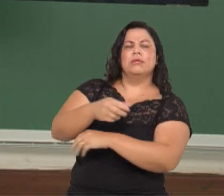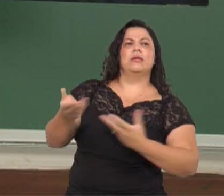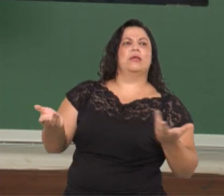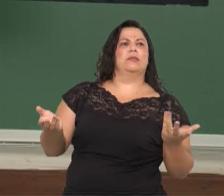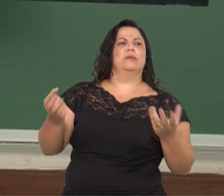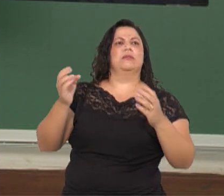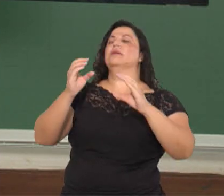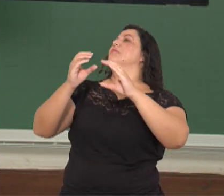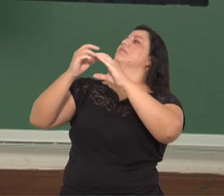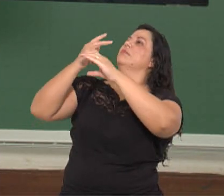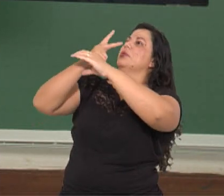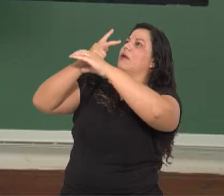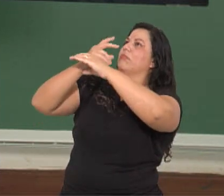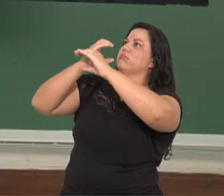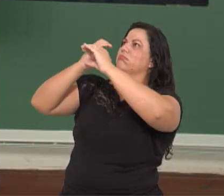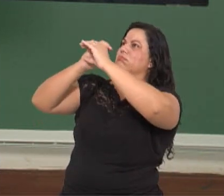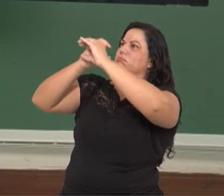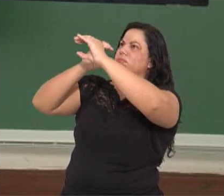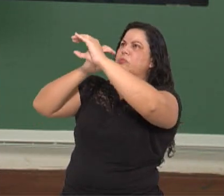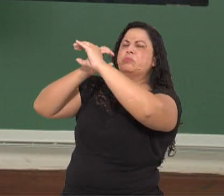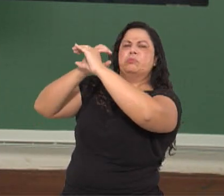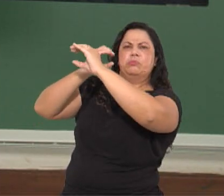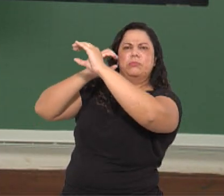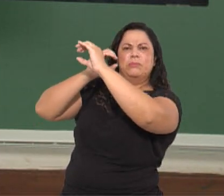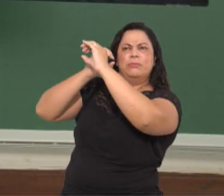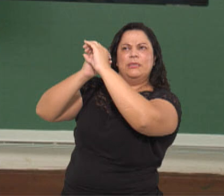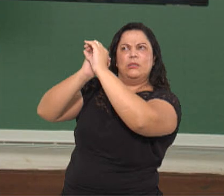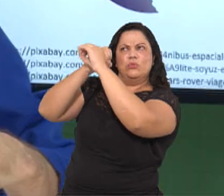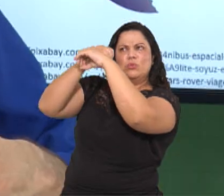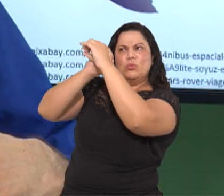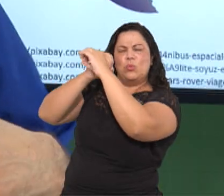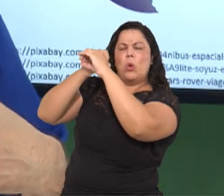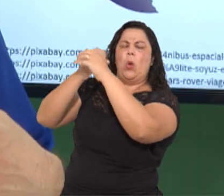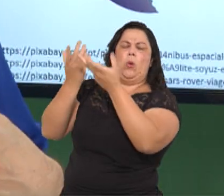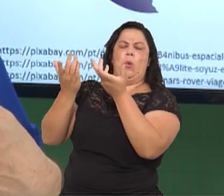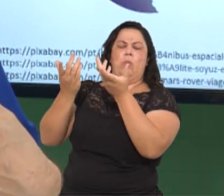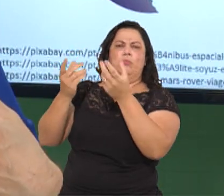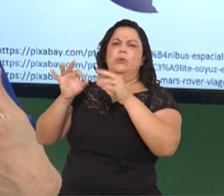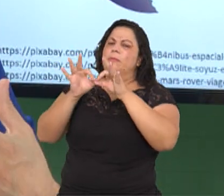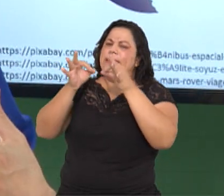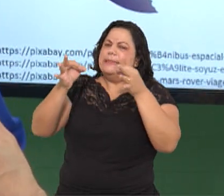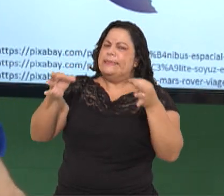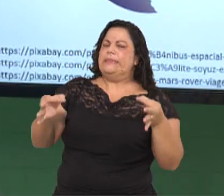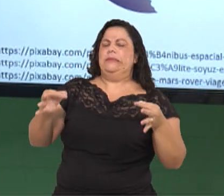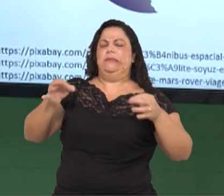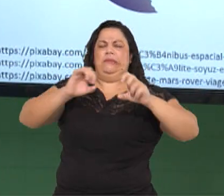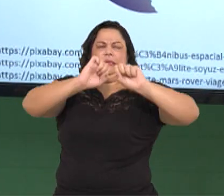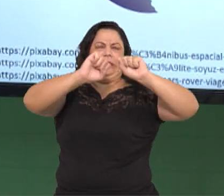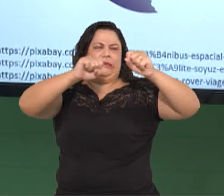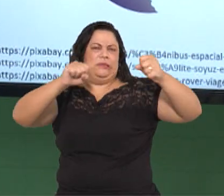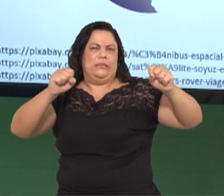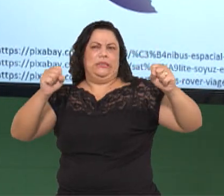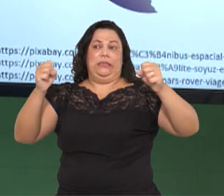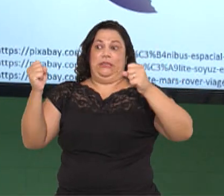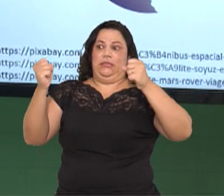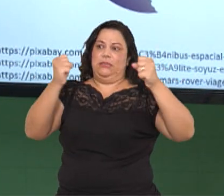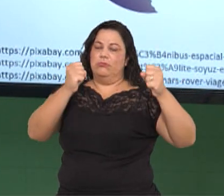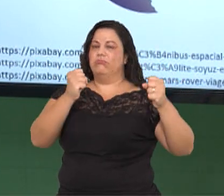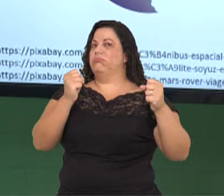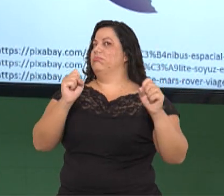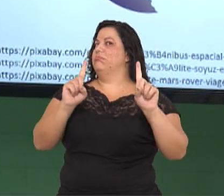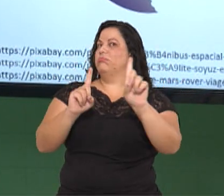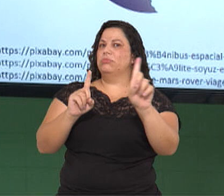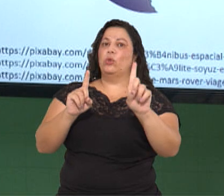Também usamos. Claro, de pequeno porte no nosso cotidiano, mas telescópios muito grandes, muito potentes, ainda